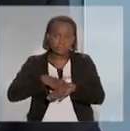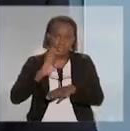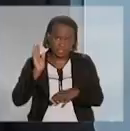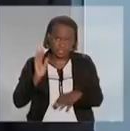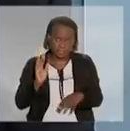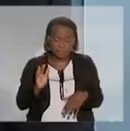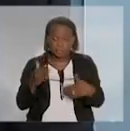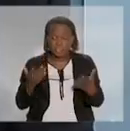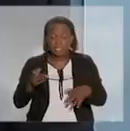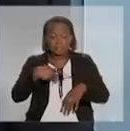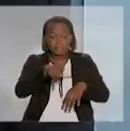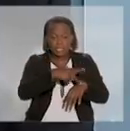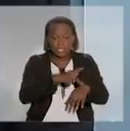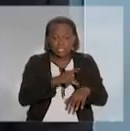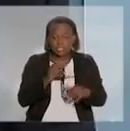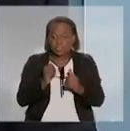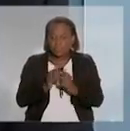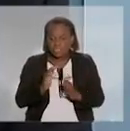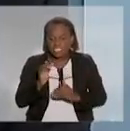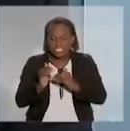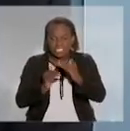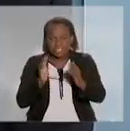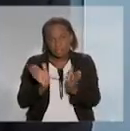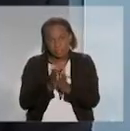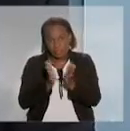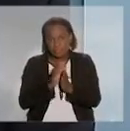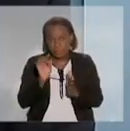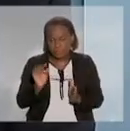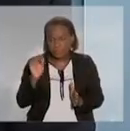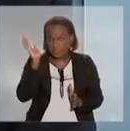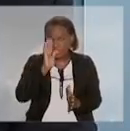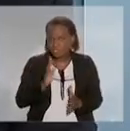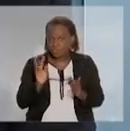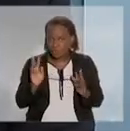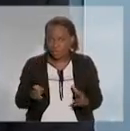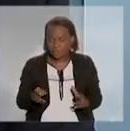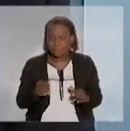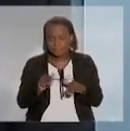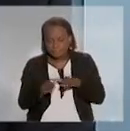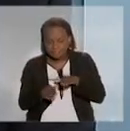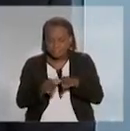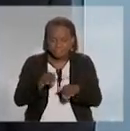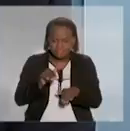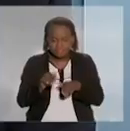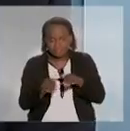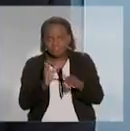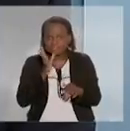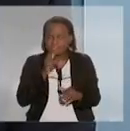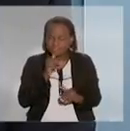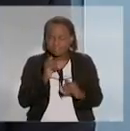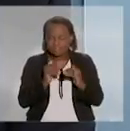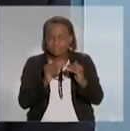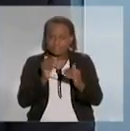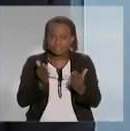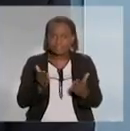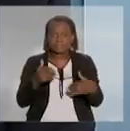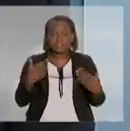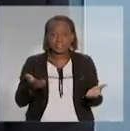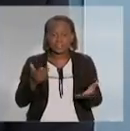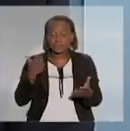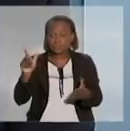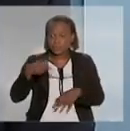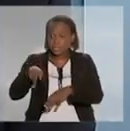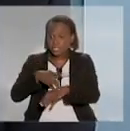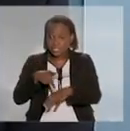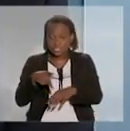né? E nos países em desenvolvimento, como você colocou, assim como o Brasil, a gente está engatinhando muito. Então, eu